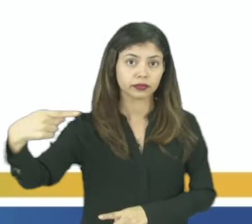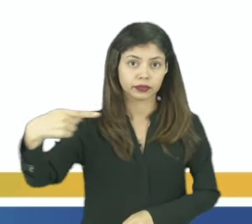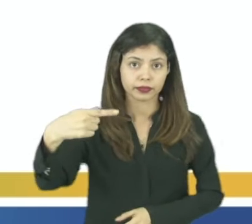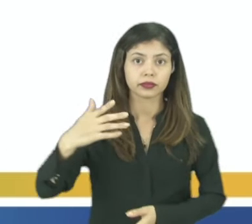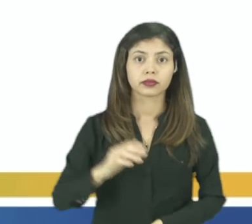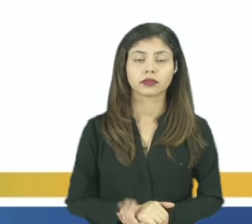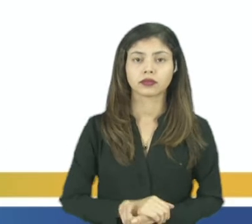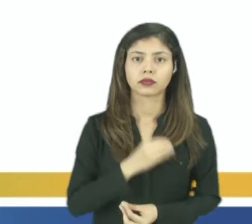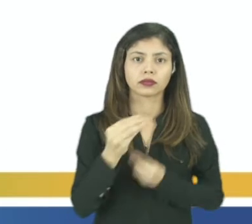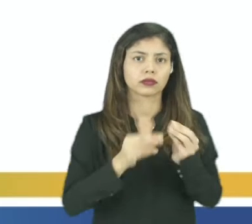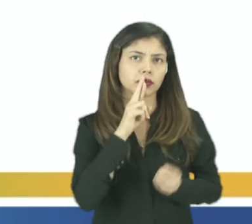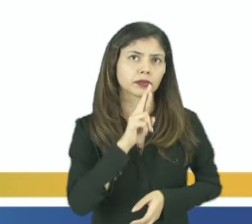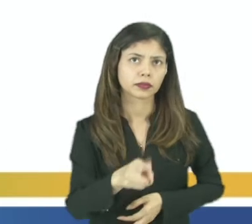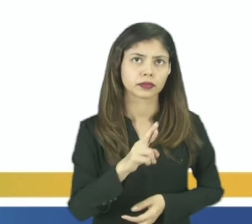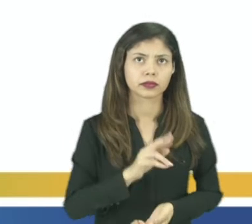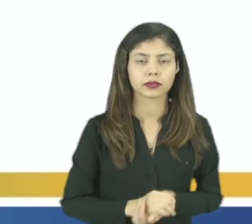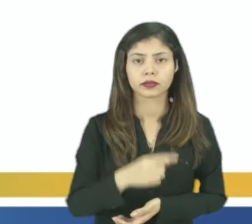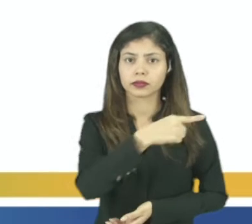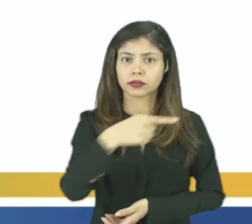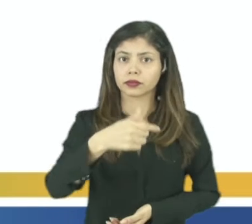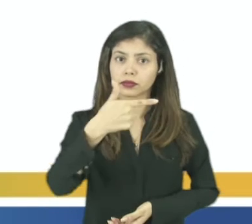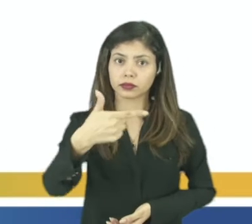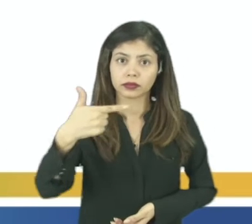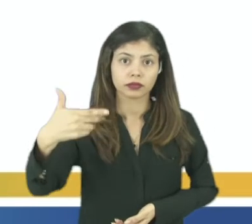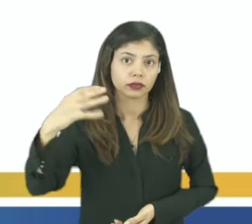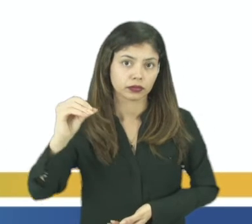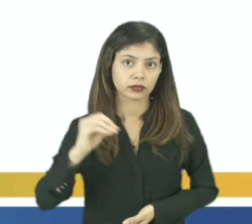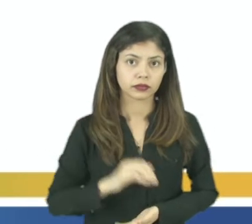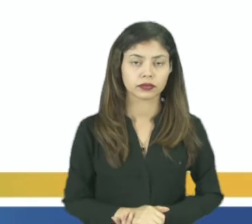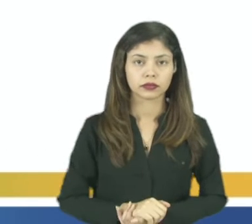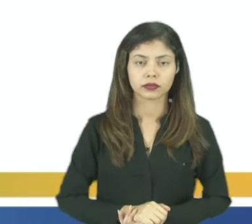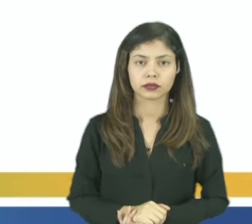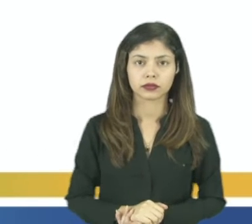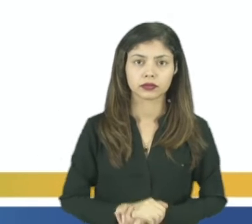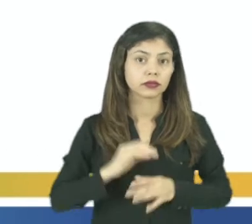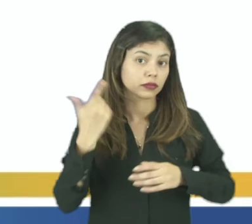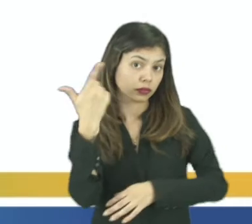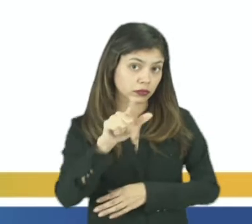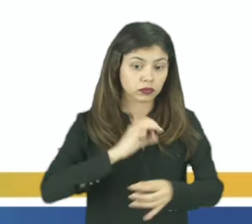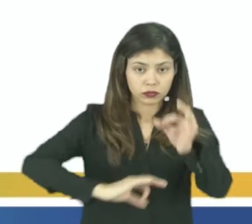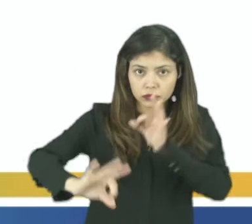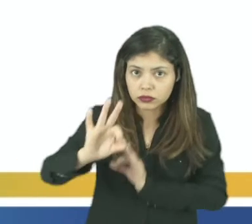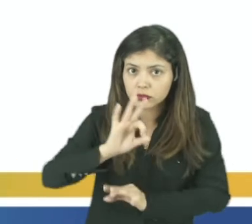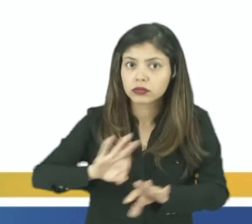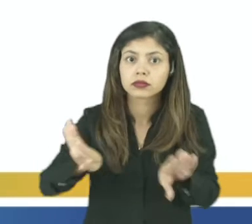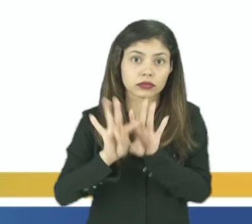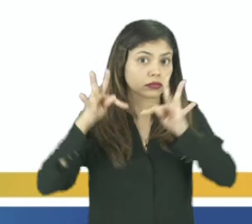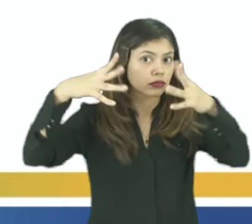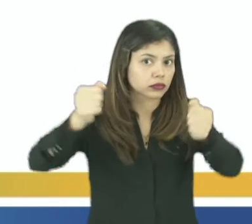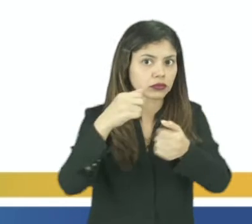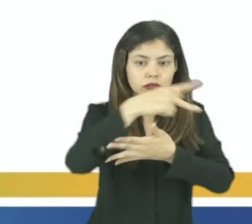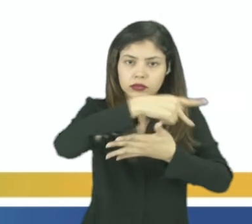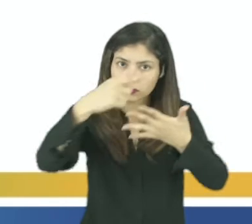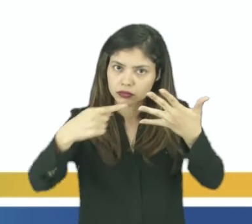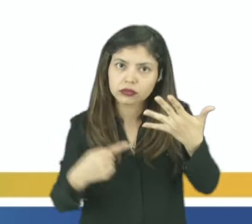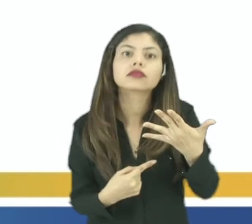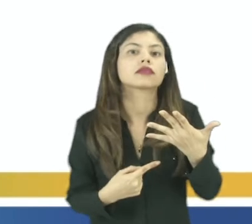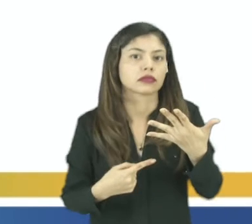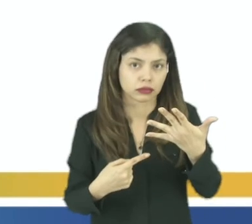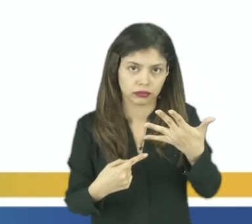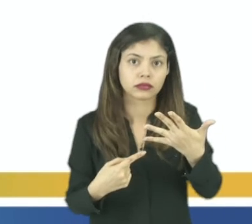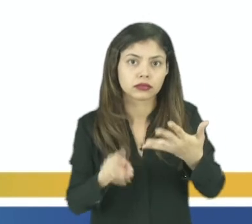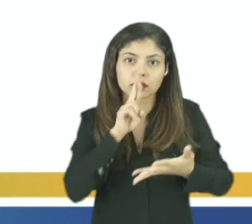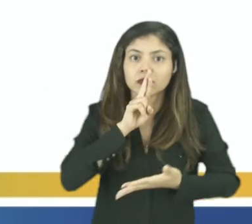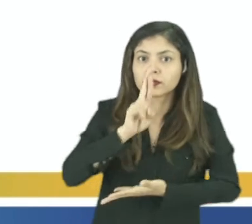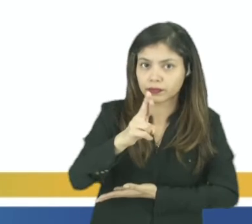aí nós temos como resultado menos 220. E aí nós vamos organizar essas operações e